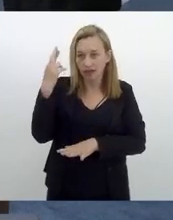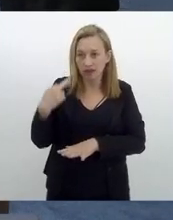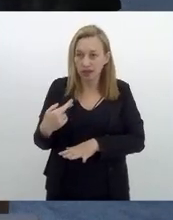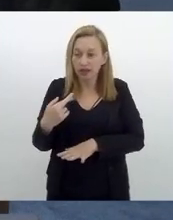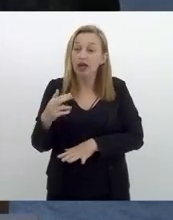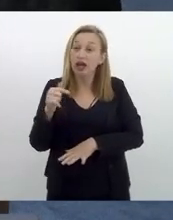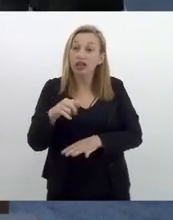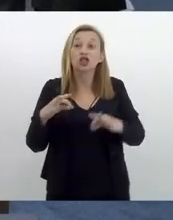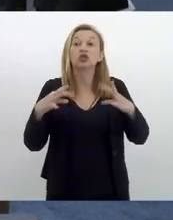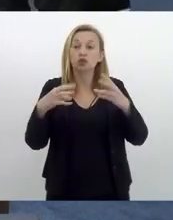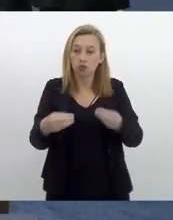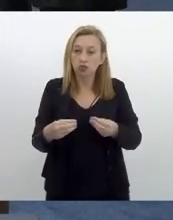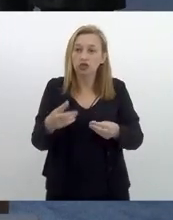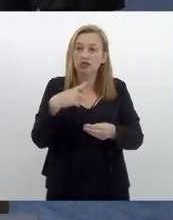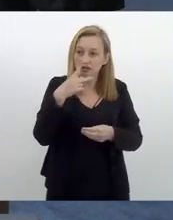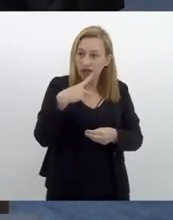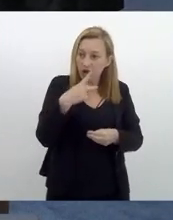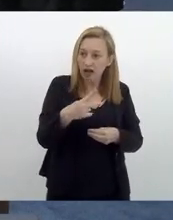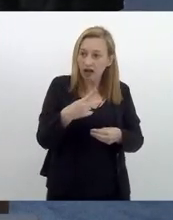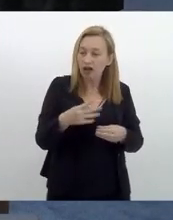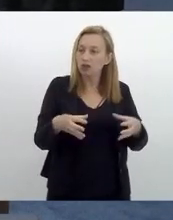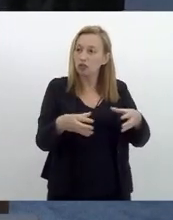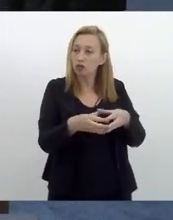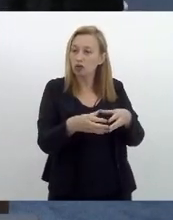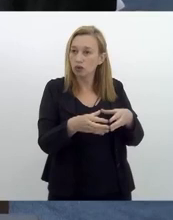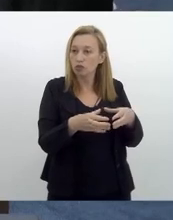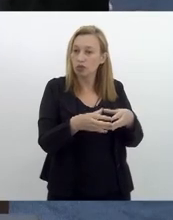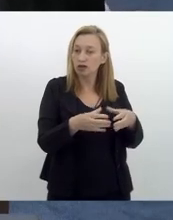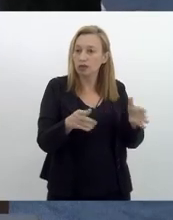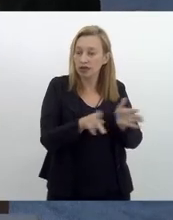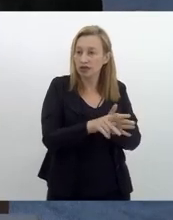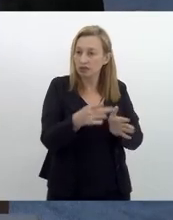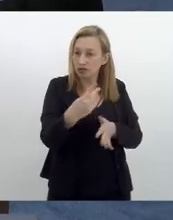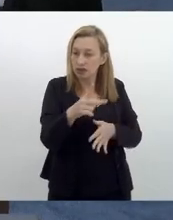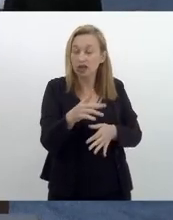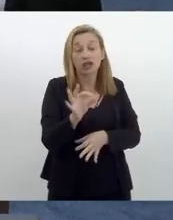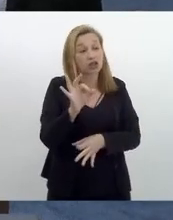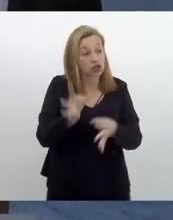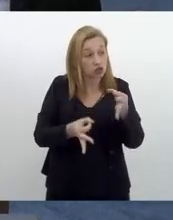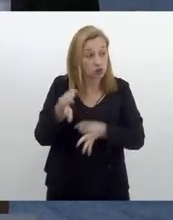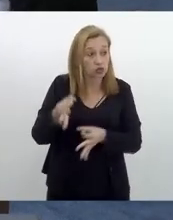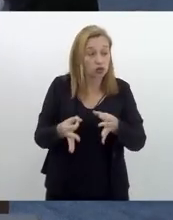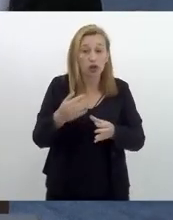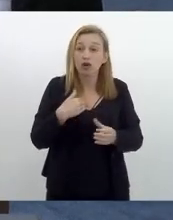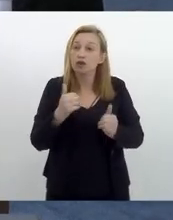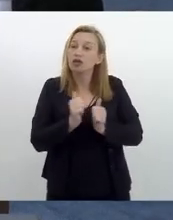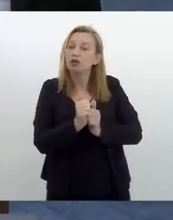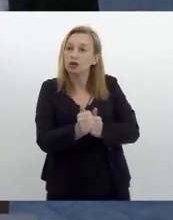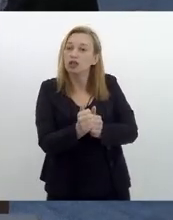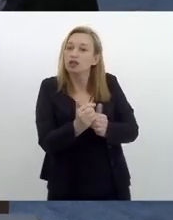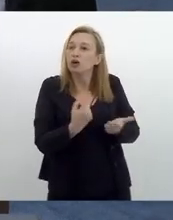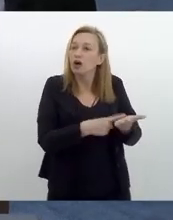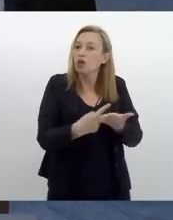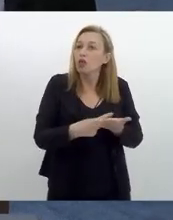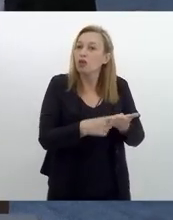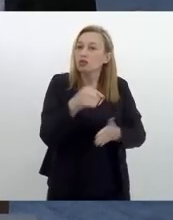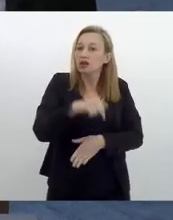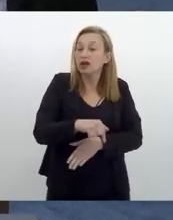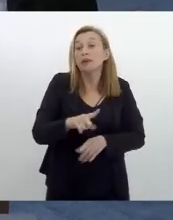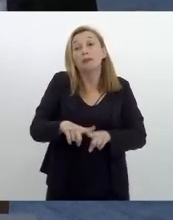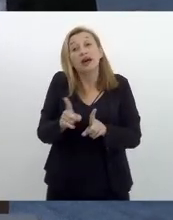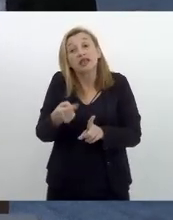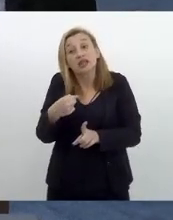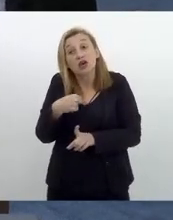todo mundo quer falar para a sua corporação. É justo, está aqui para isso. eu estava encaminhando o acordo aqui, mas eu vou ficar,